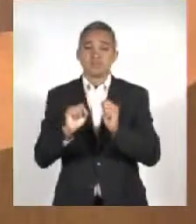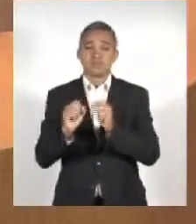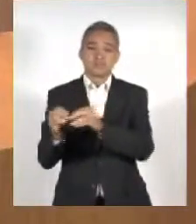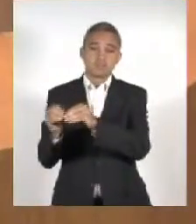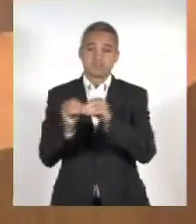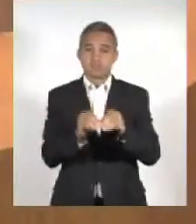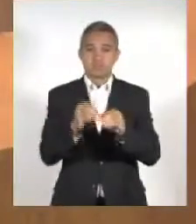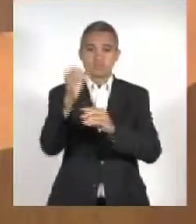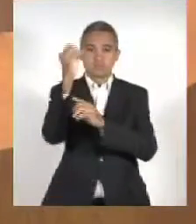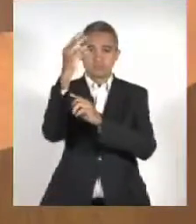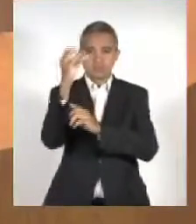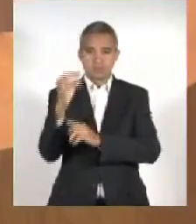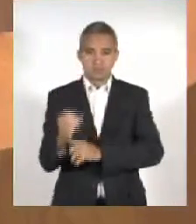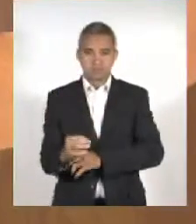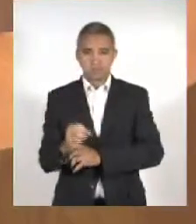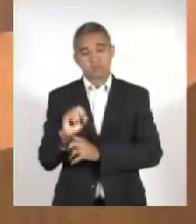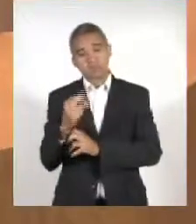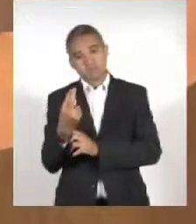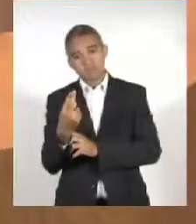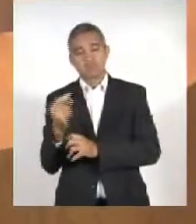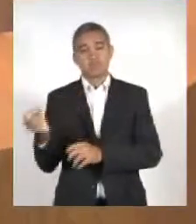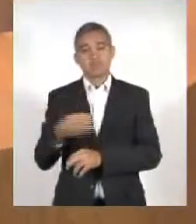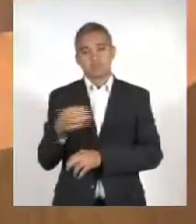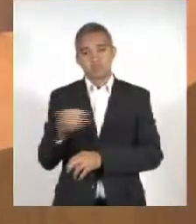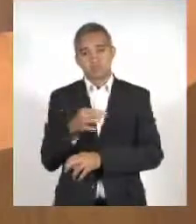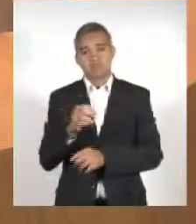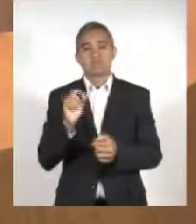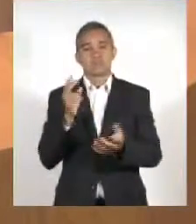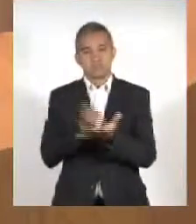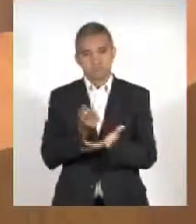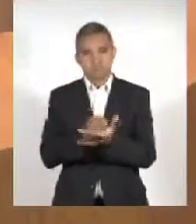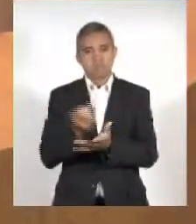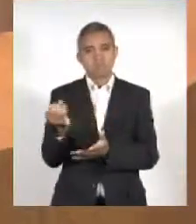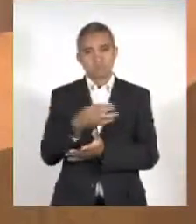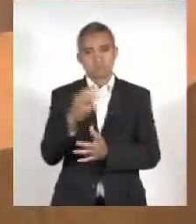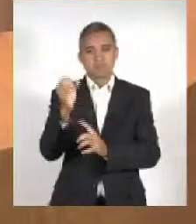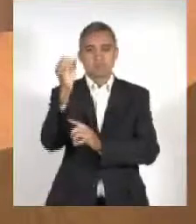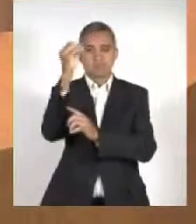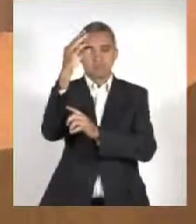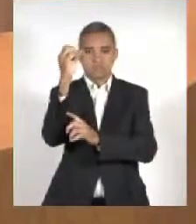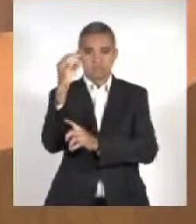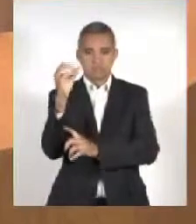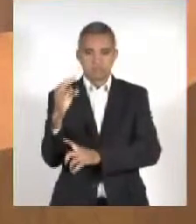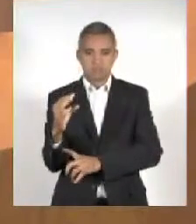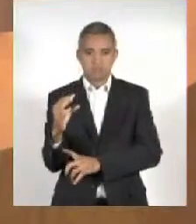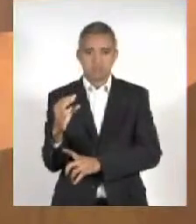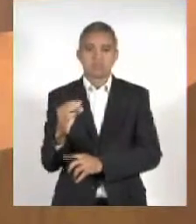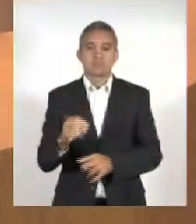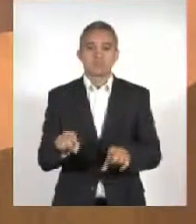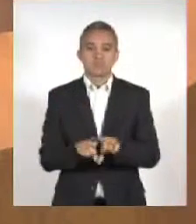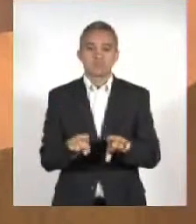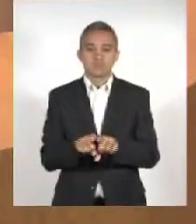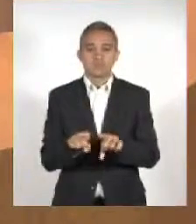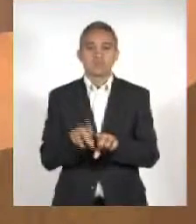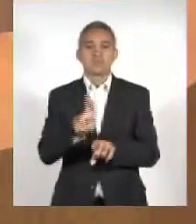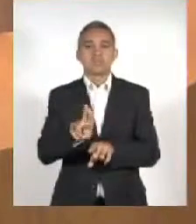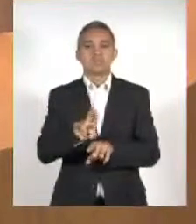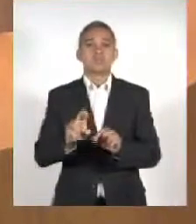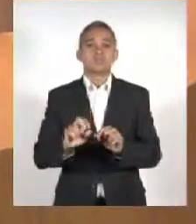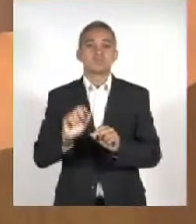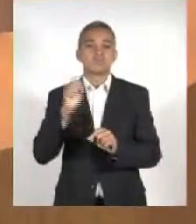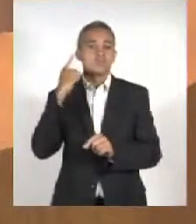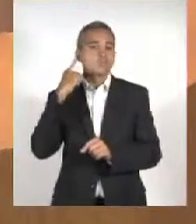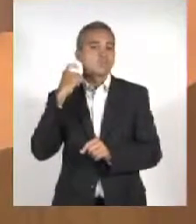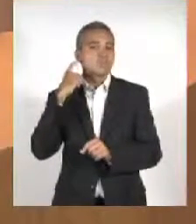a implantação de outro semáforo em frente à Assembleia Legislativa e com a utilização também de um sinal sonoro, para